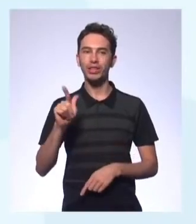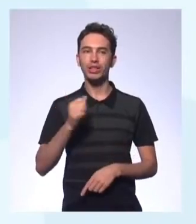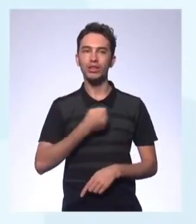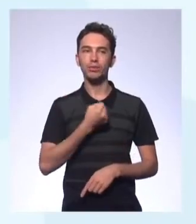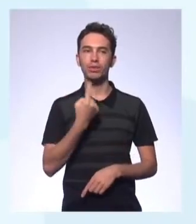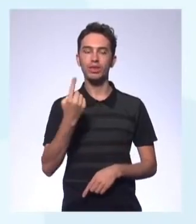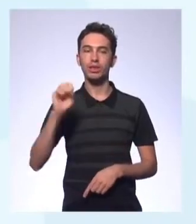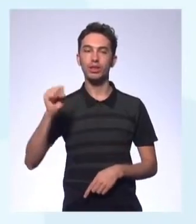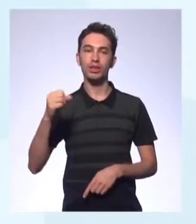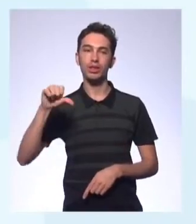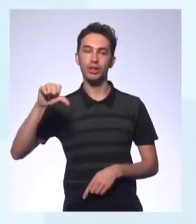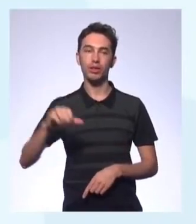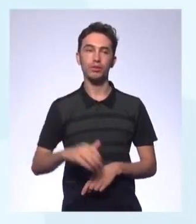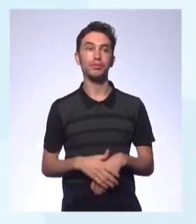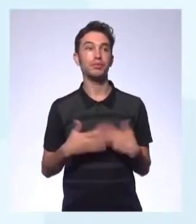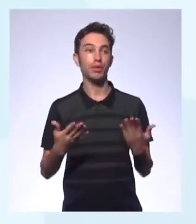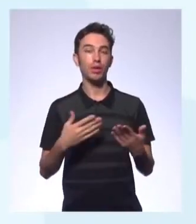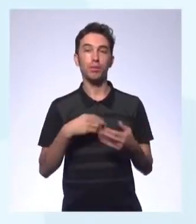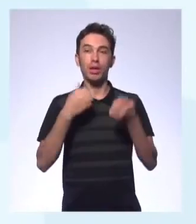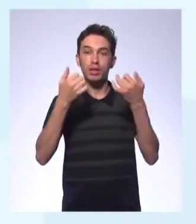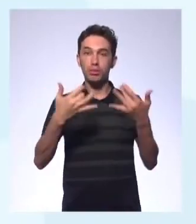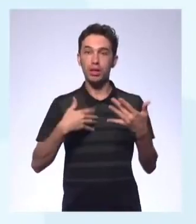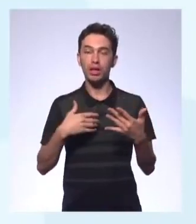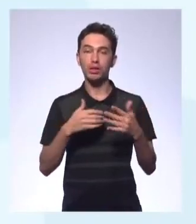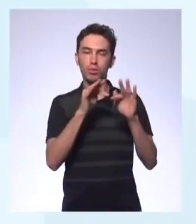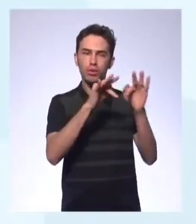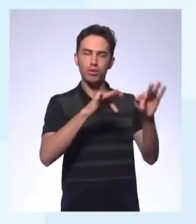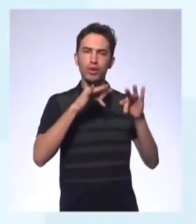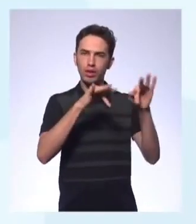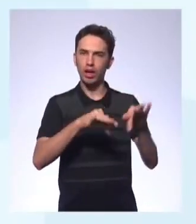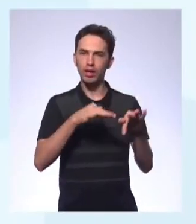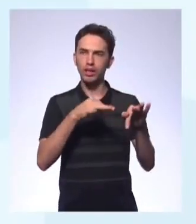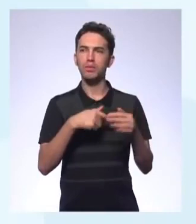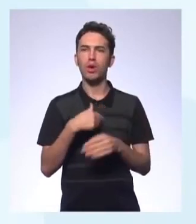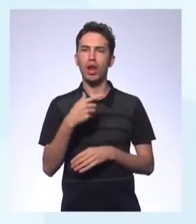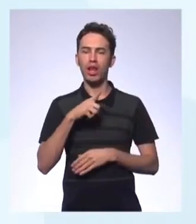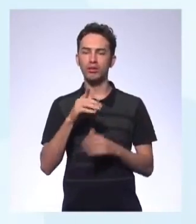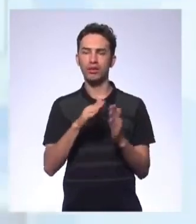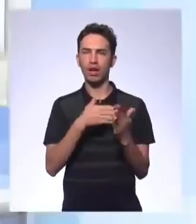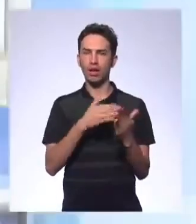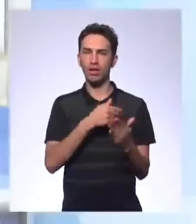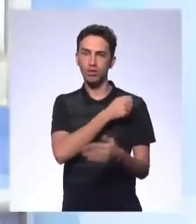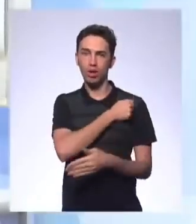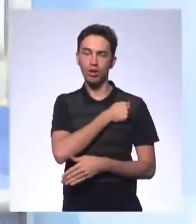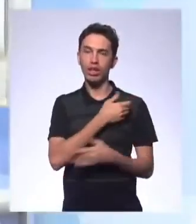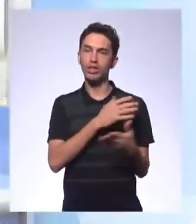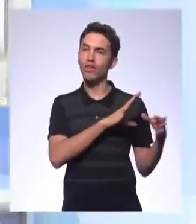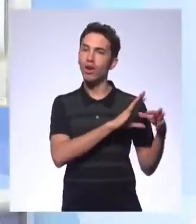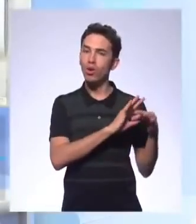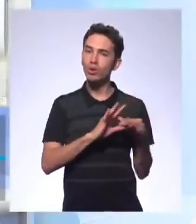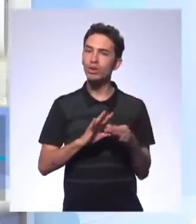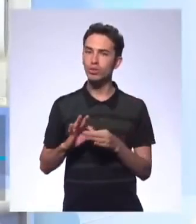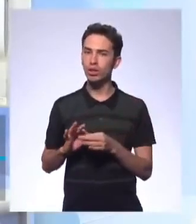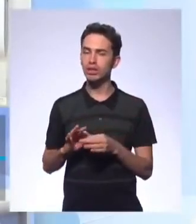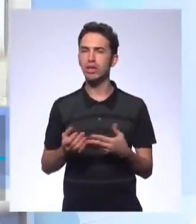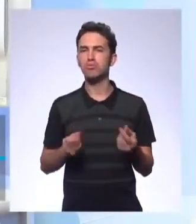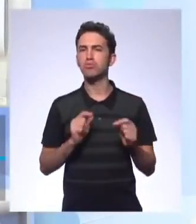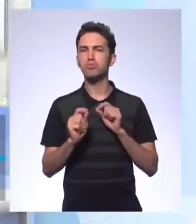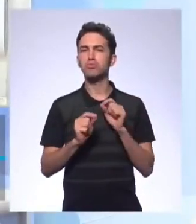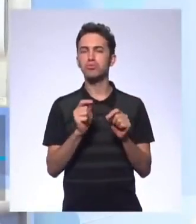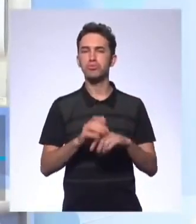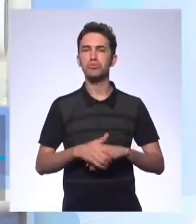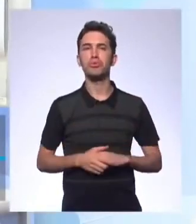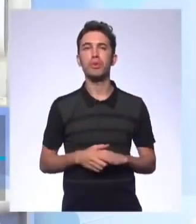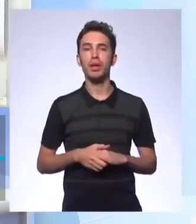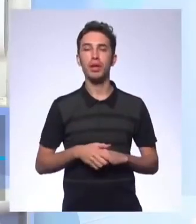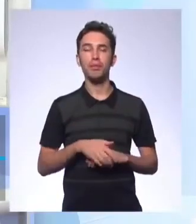ano, para falar sobre o feudalismo, lá no caderno do aluno, nós vamos começar a contextualizar. O que é contextualizar?